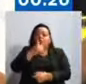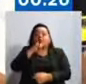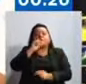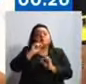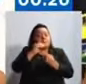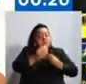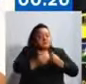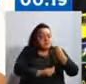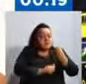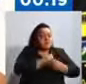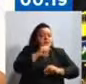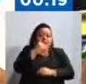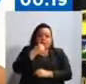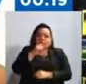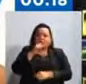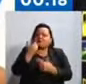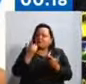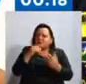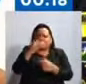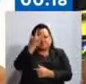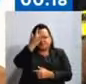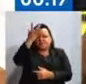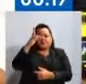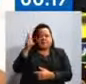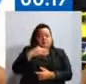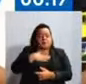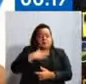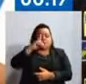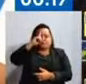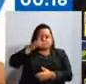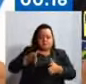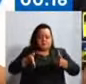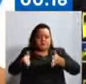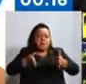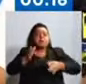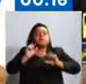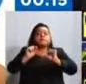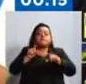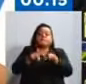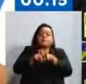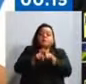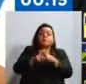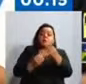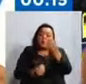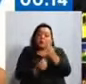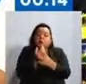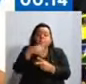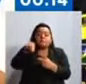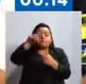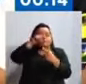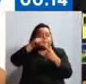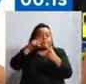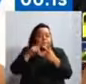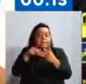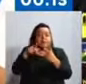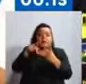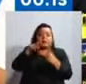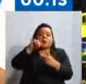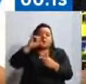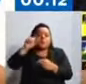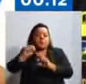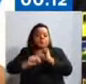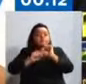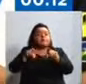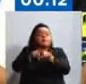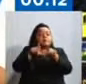vai ser fácil. Eu quero tirar a Energiza daqui. Estou criando o PROCON municipal, em todas as capitais tem, aqui em Porto Velho não tem. E vou criar também o Instituto de Pesas e